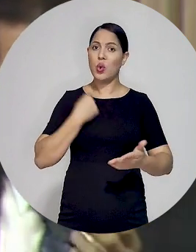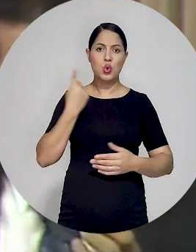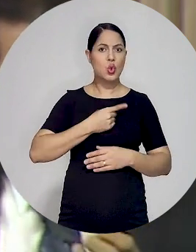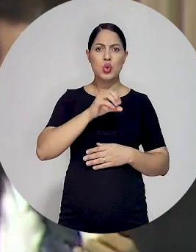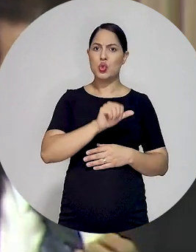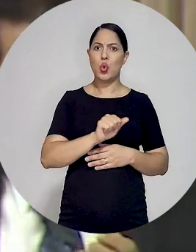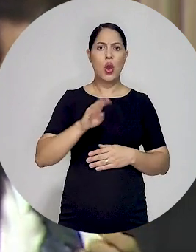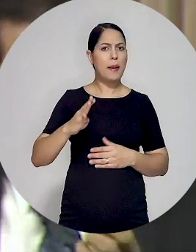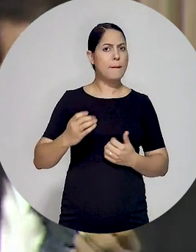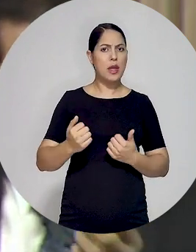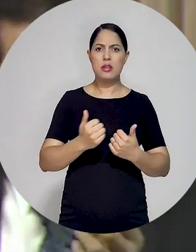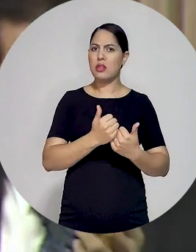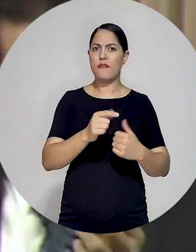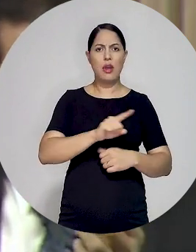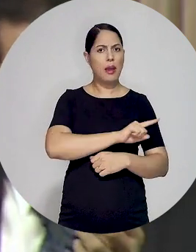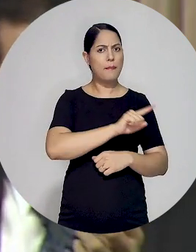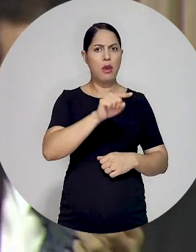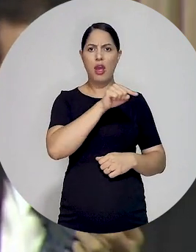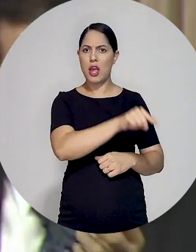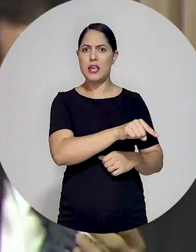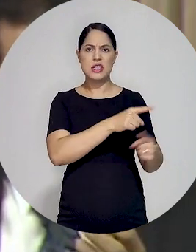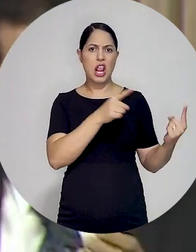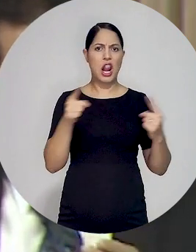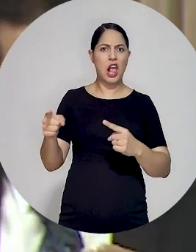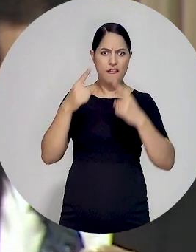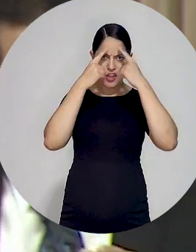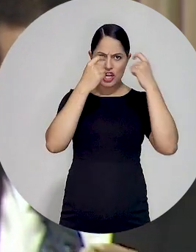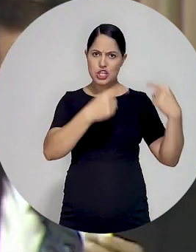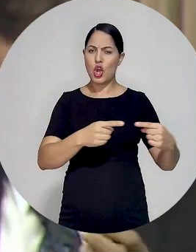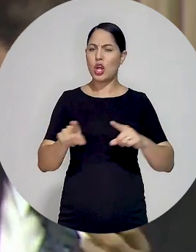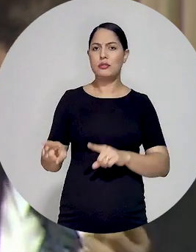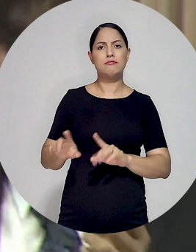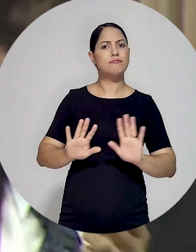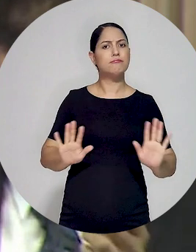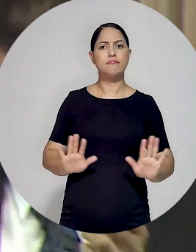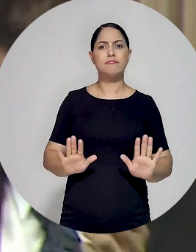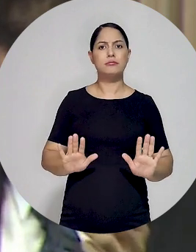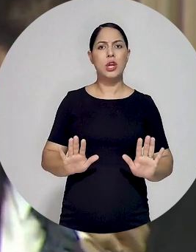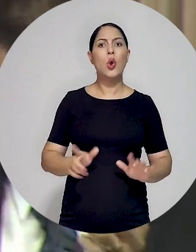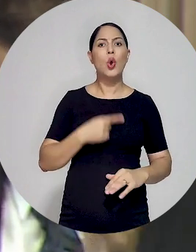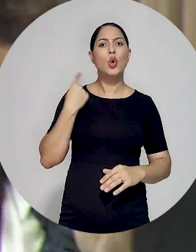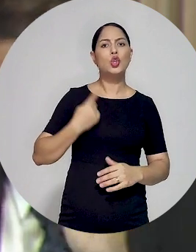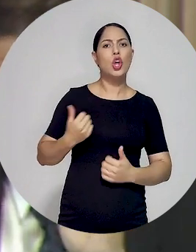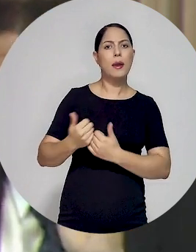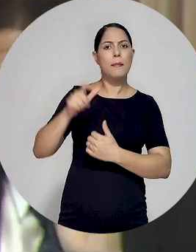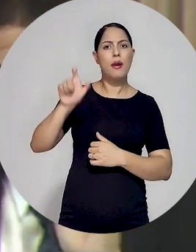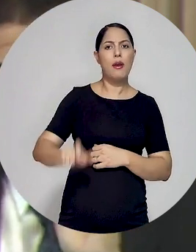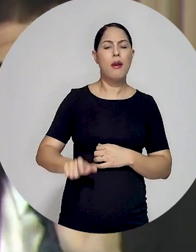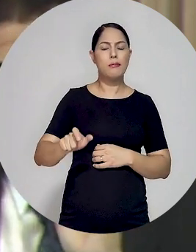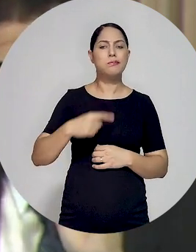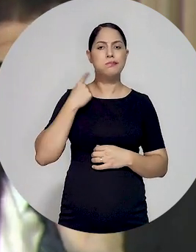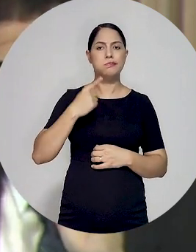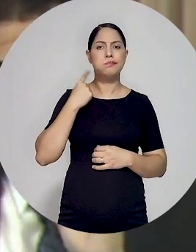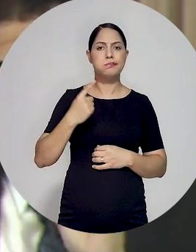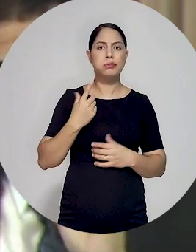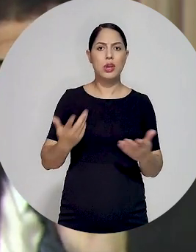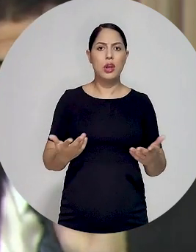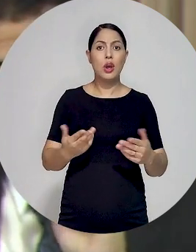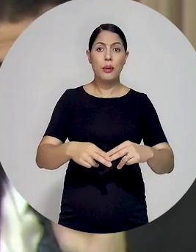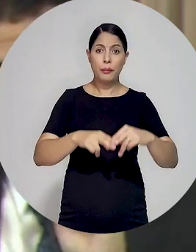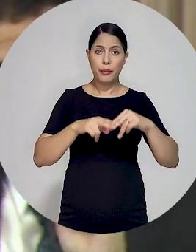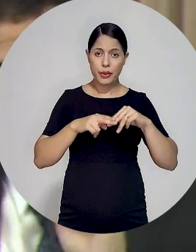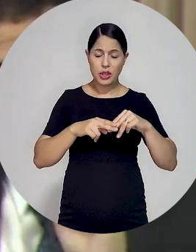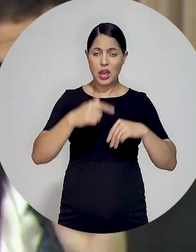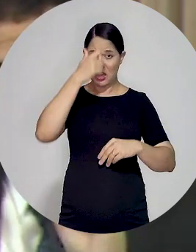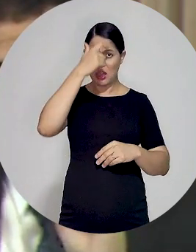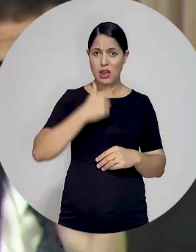qual a Ordem dos Advogados do Brasil não irá compactuar. A repercussão desse discurso violento é injustificável e atenta contra o Estado